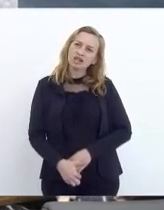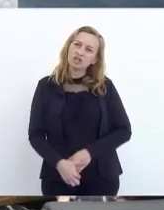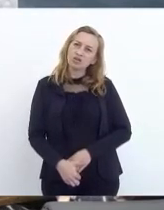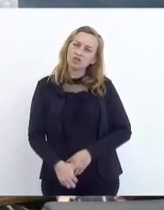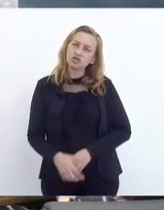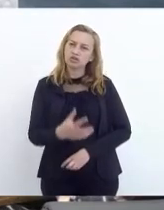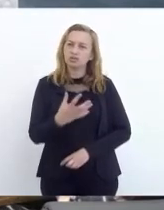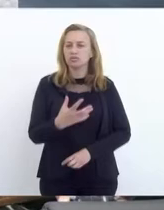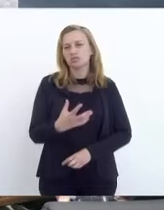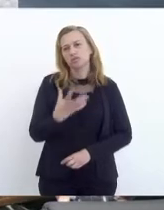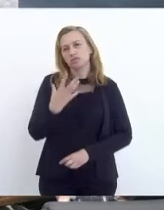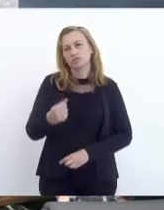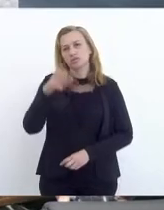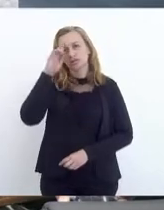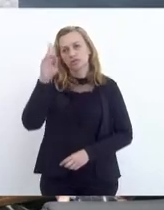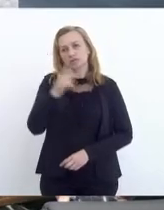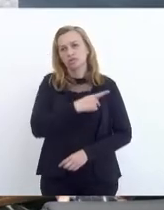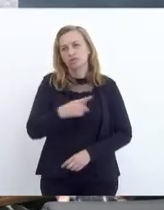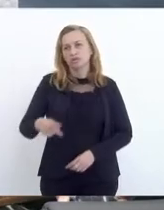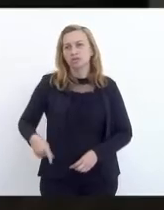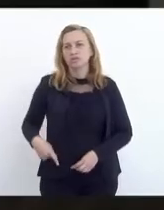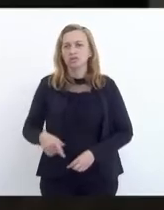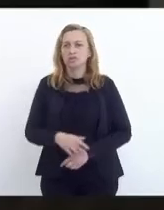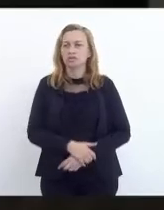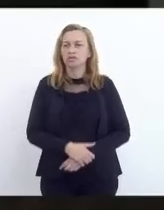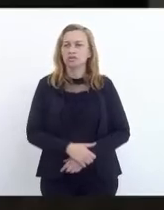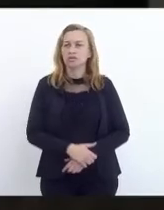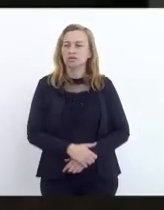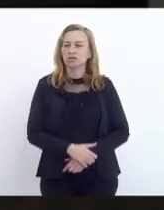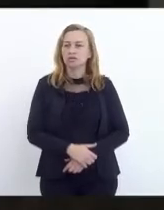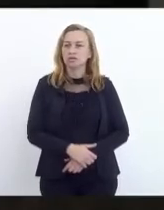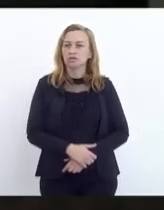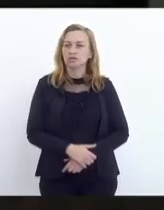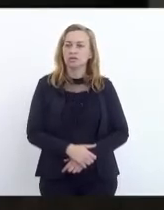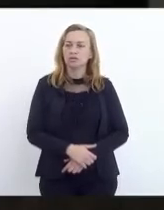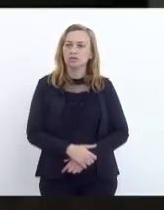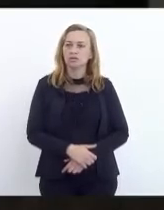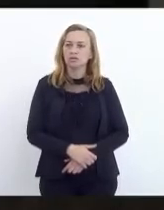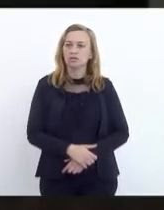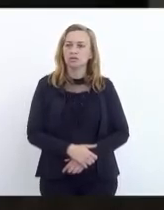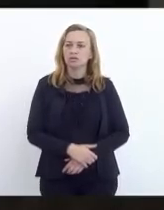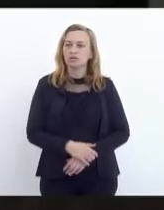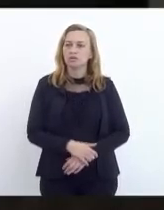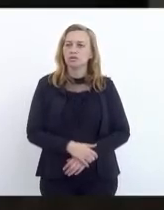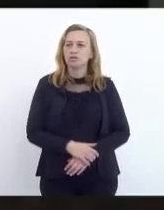Parecer é favorável, presidente. Pela Comissão de Orçamento.